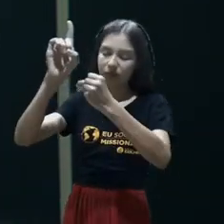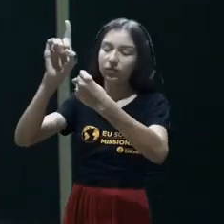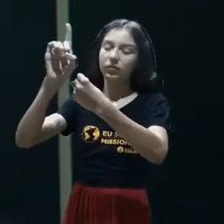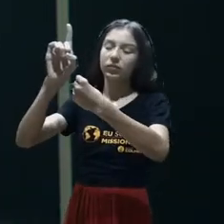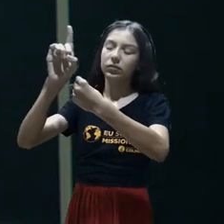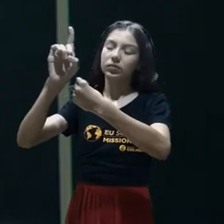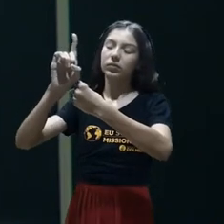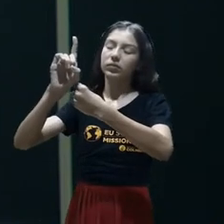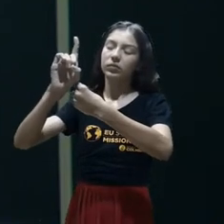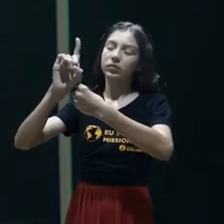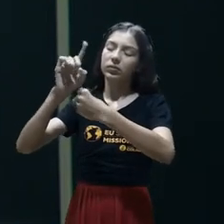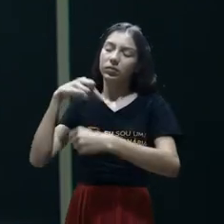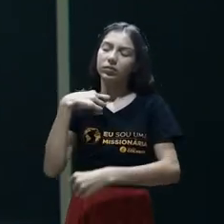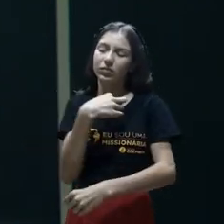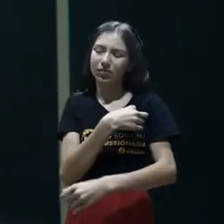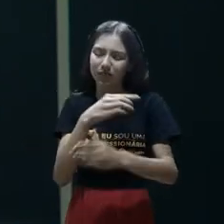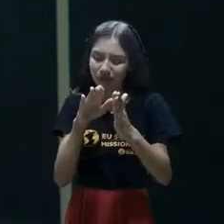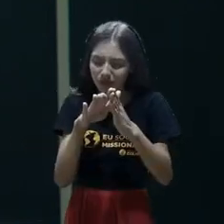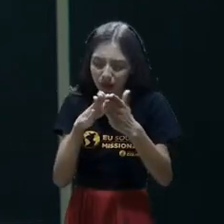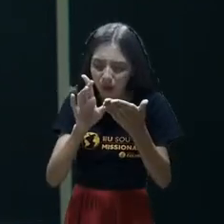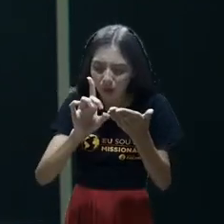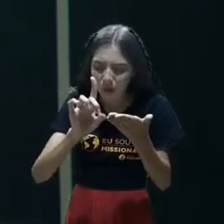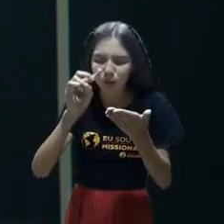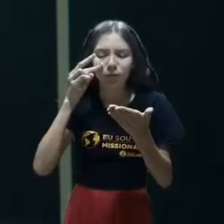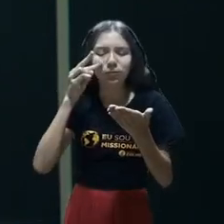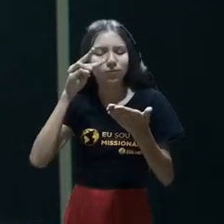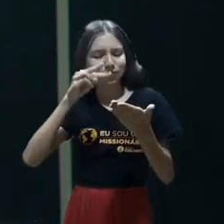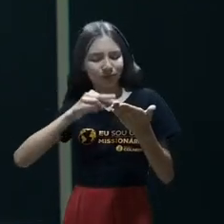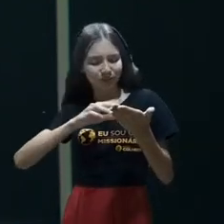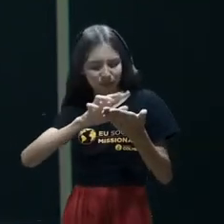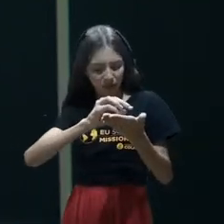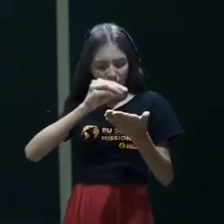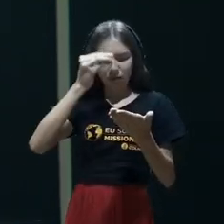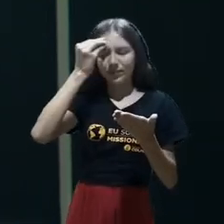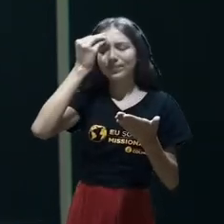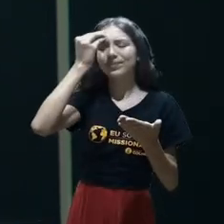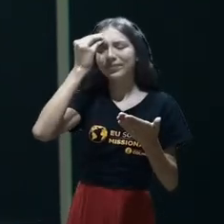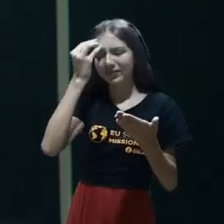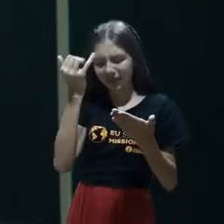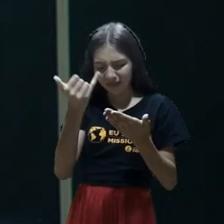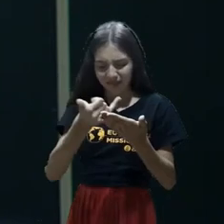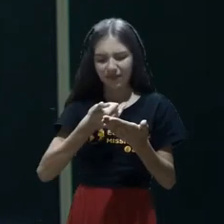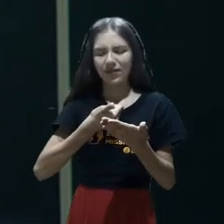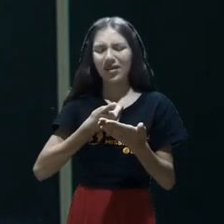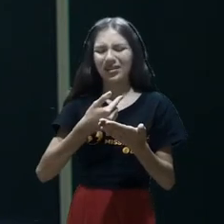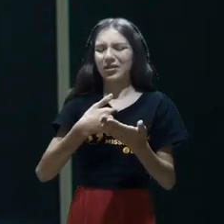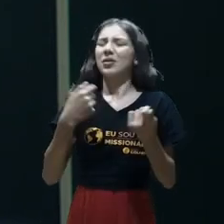Ministramos a tua palavra e essa palavra fala comigo de uma forma toda especial. Ah, como eu preciso